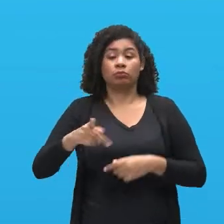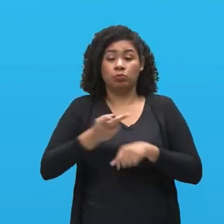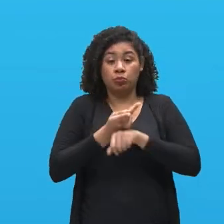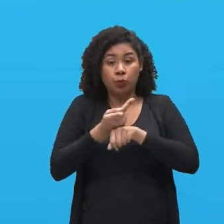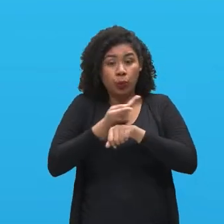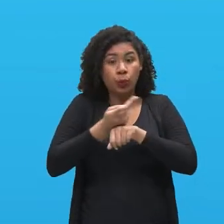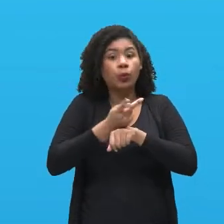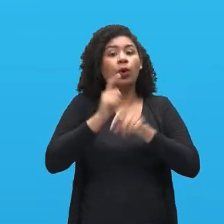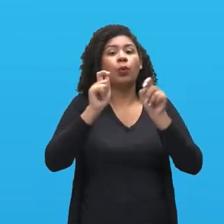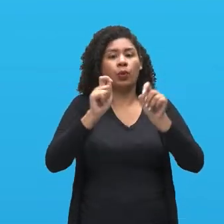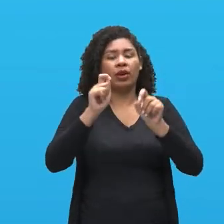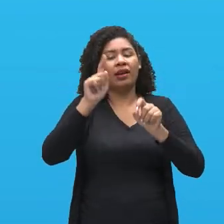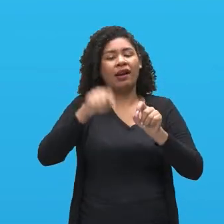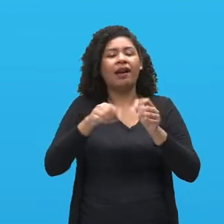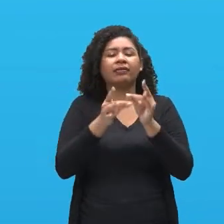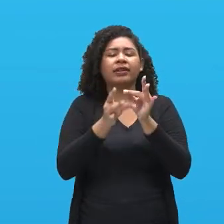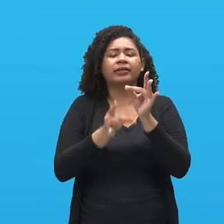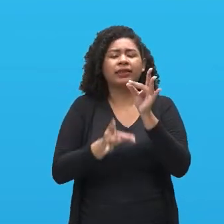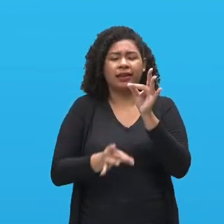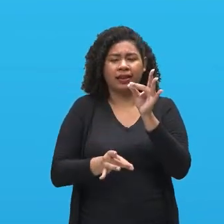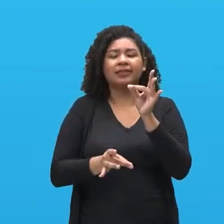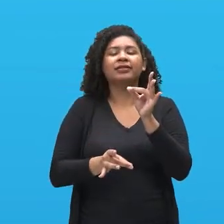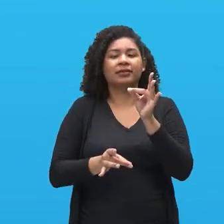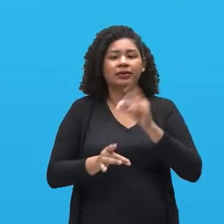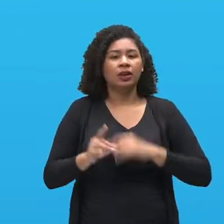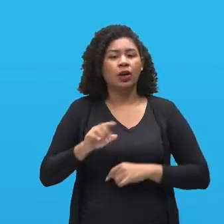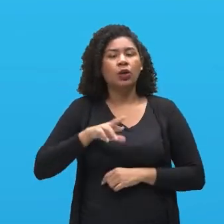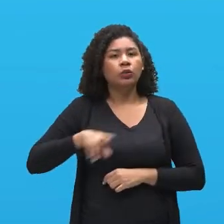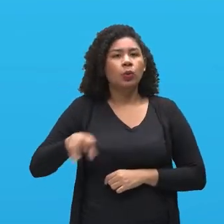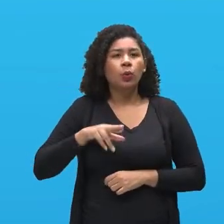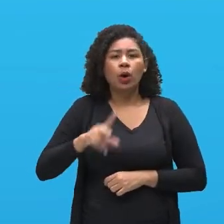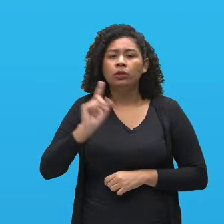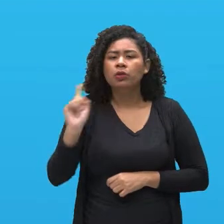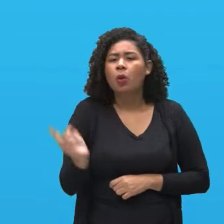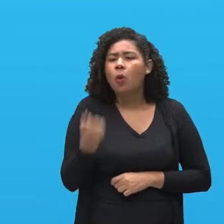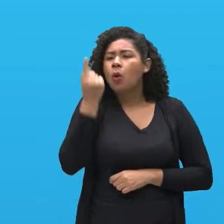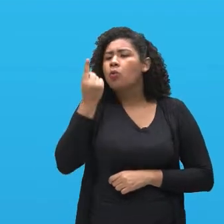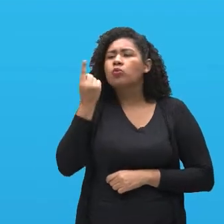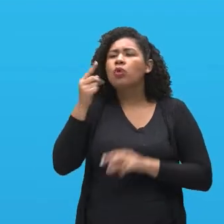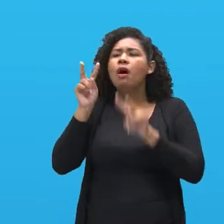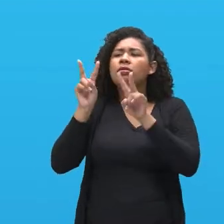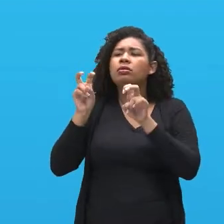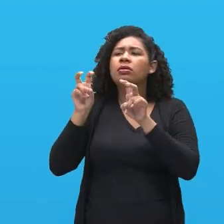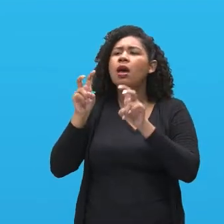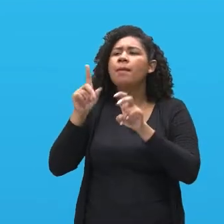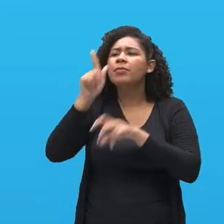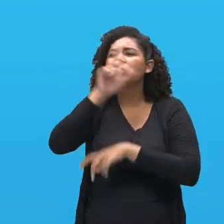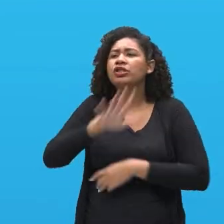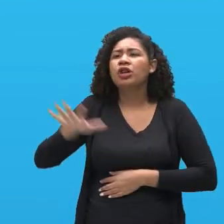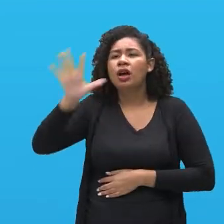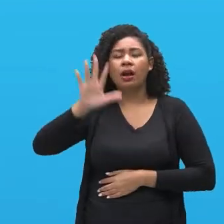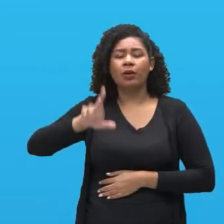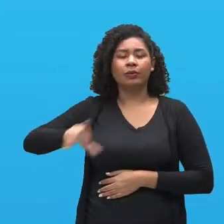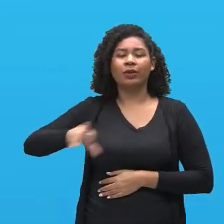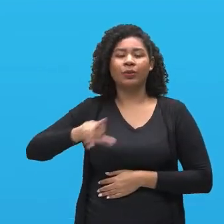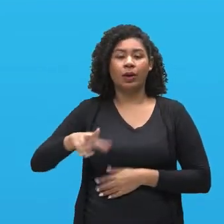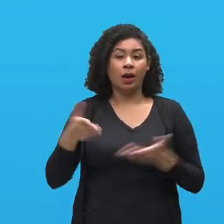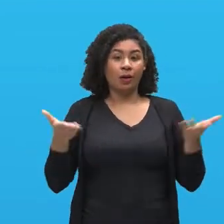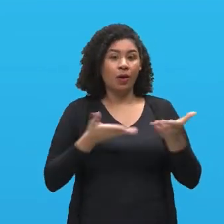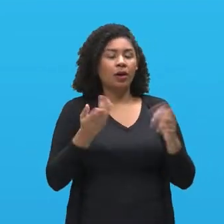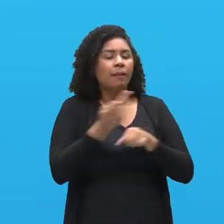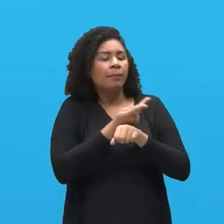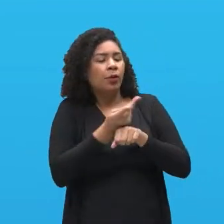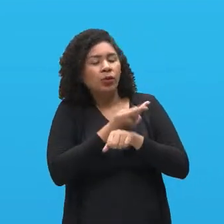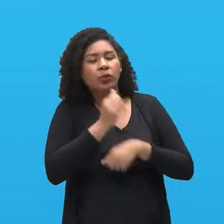detalhes, informações específicas, não buscando aquela informação geral do texto, né? Agora você está procurando uma data,